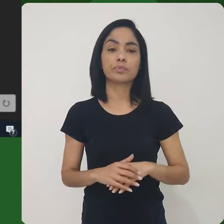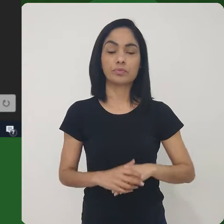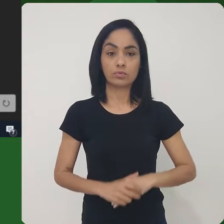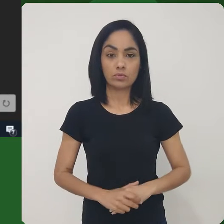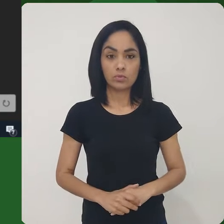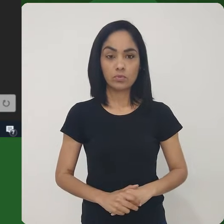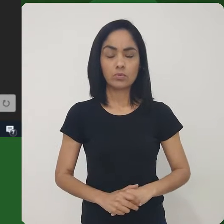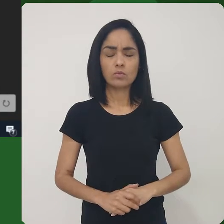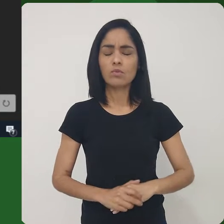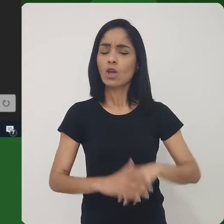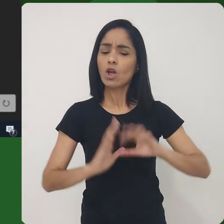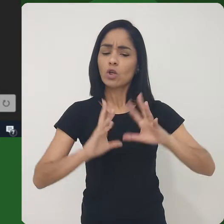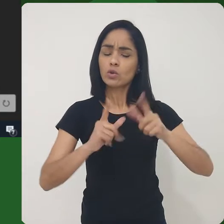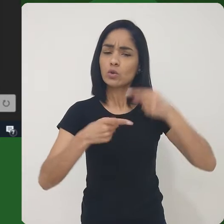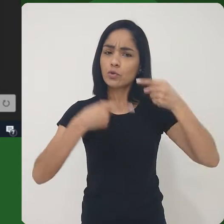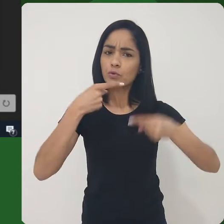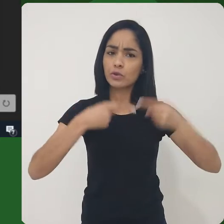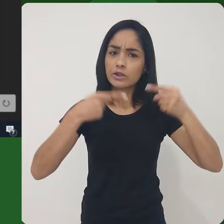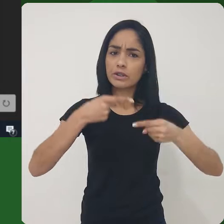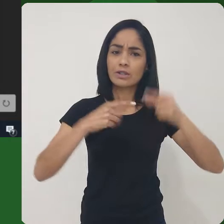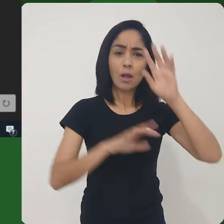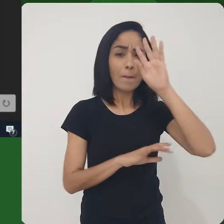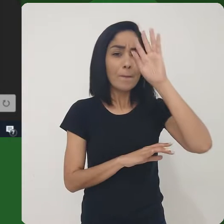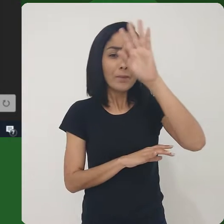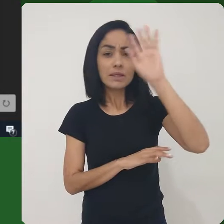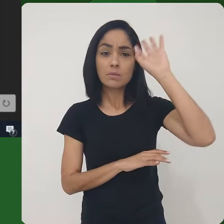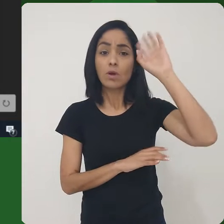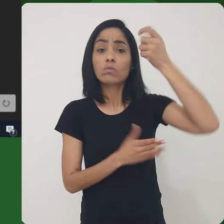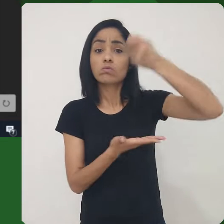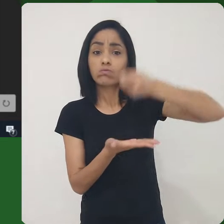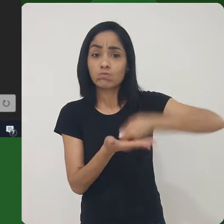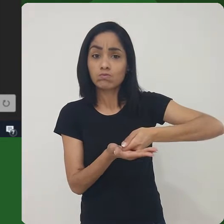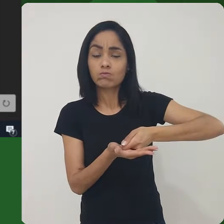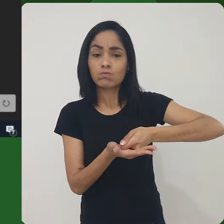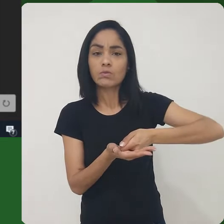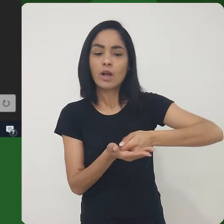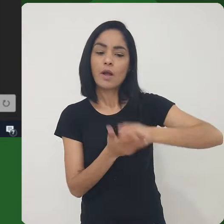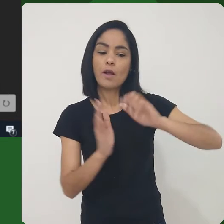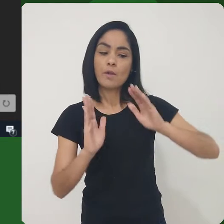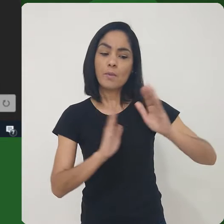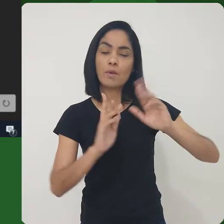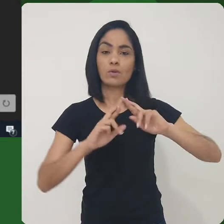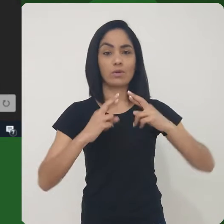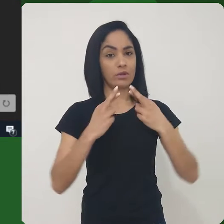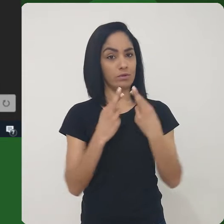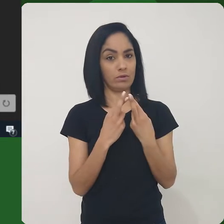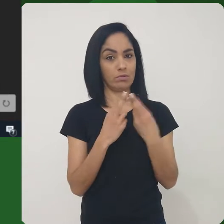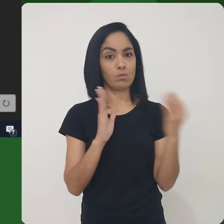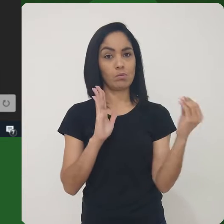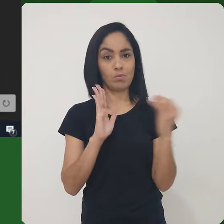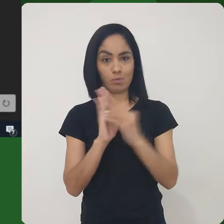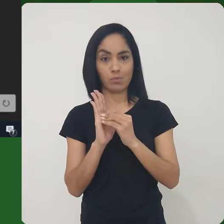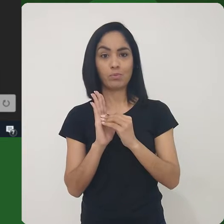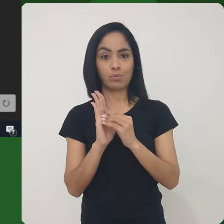discutidas, as principais decisões tomadas durante uma reunião. Né?